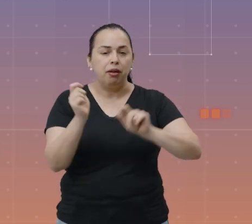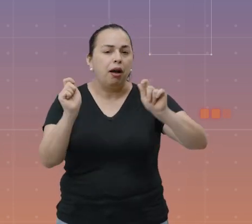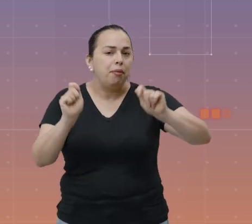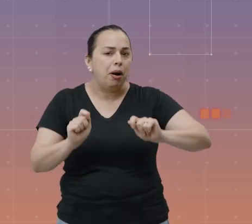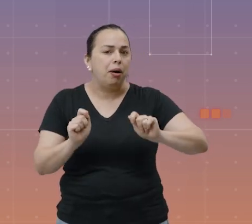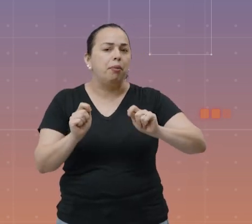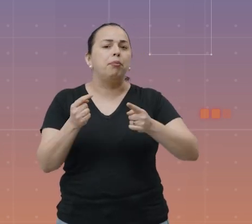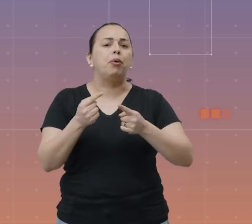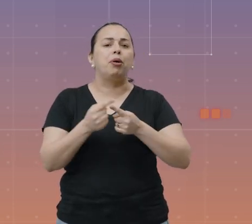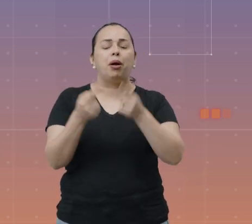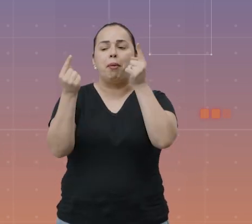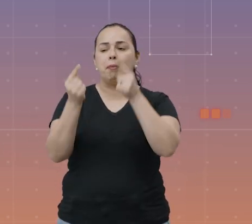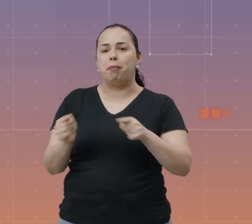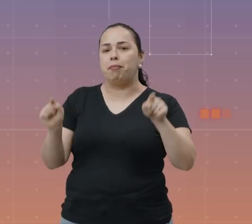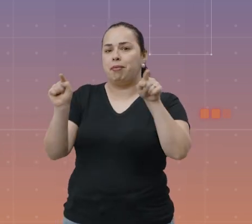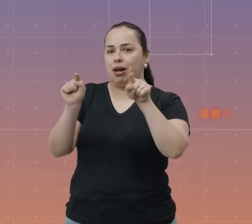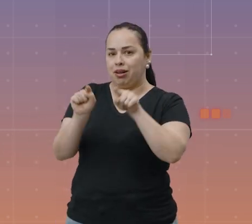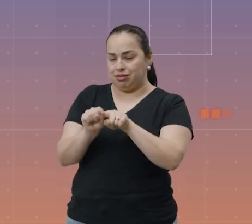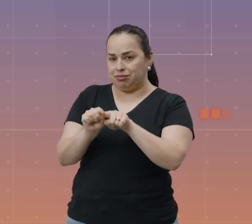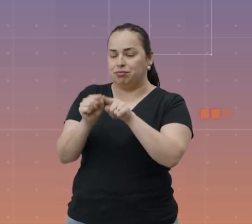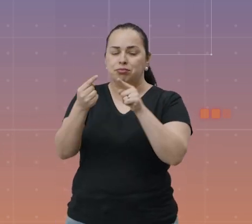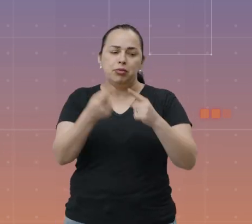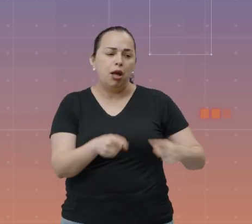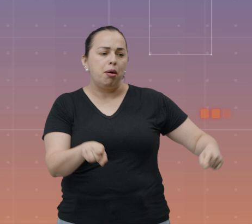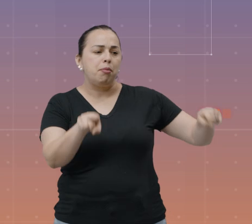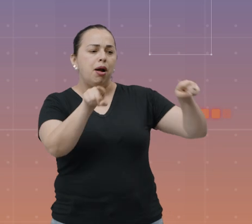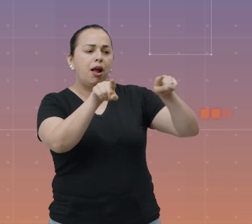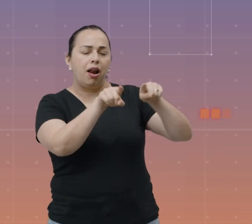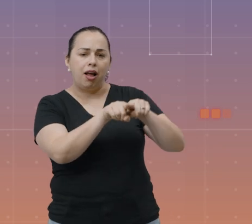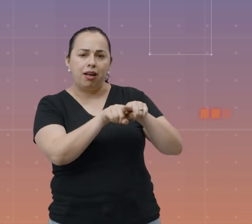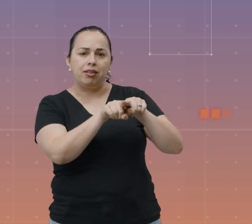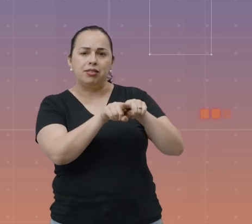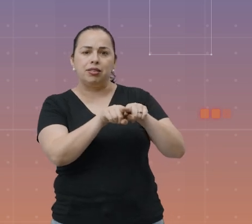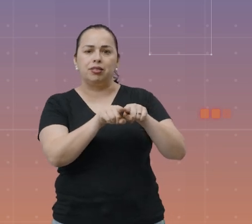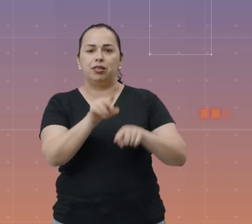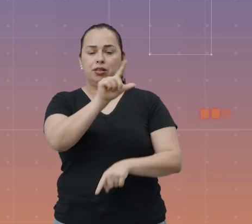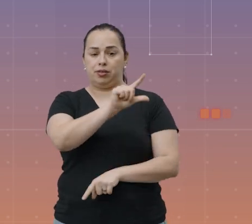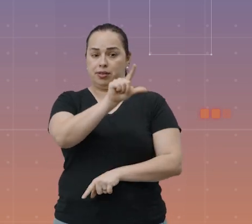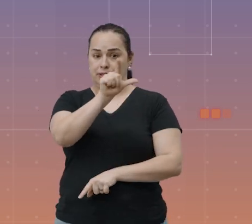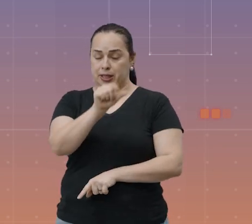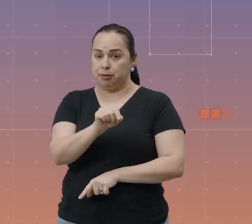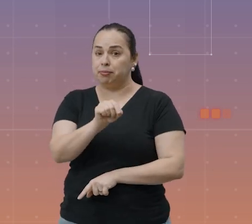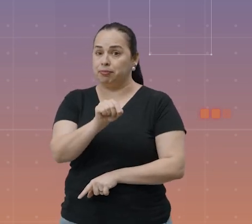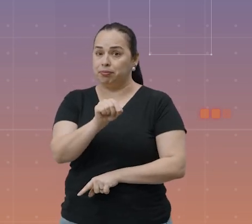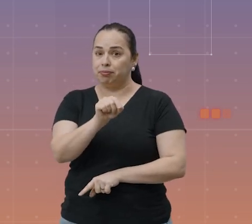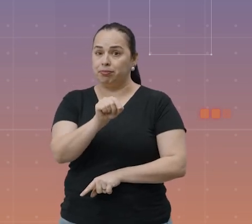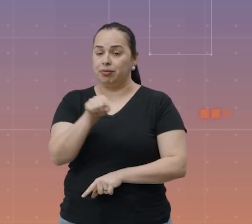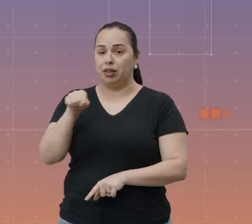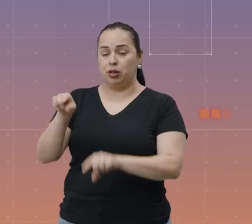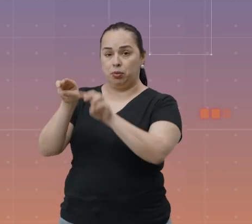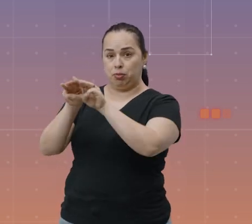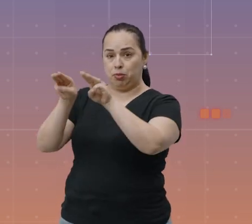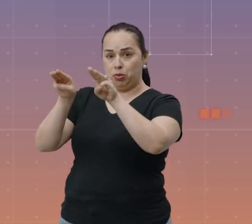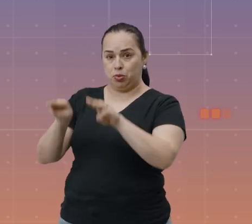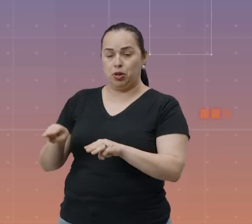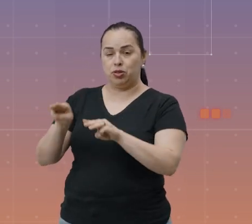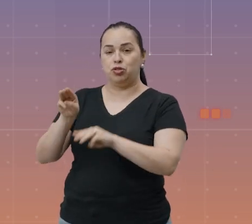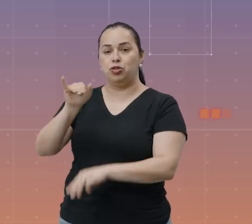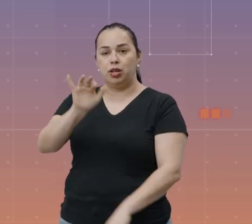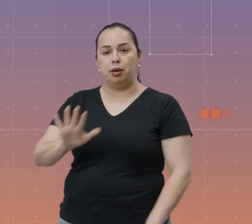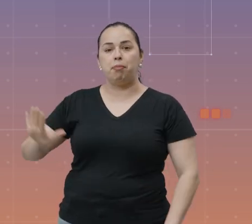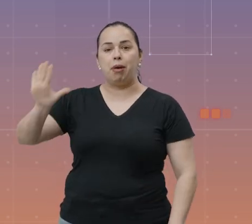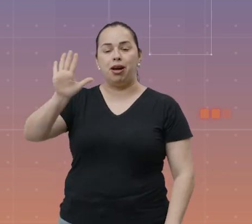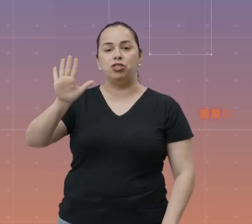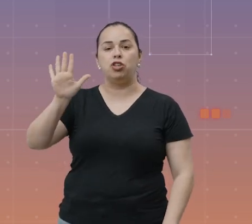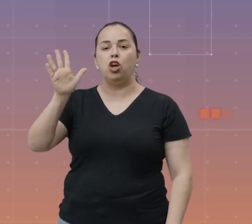isso foi possível por parcerias como as que foram realizadas entre a Fundação Cultural Cassiano Ricardo e o Museu de